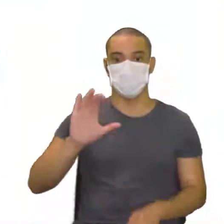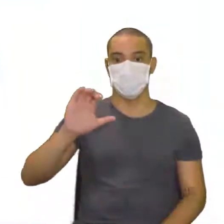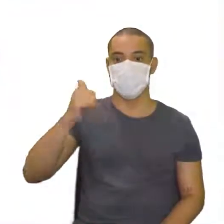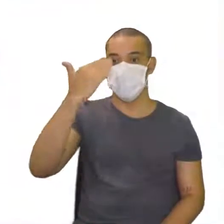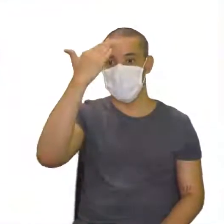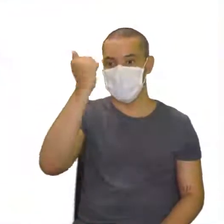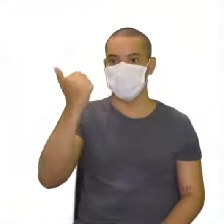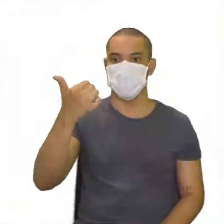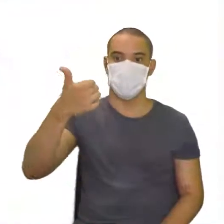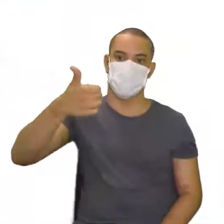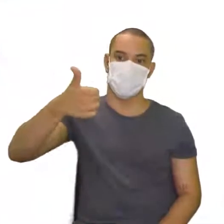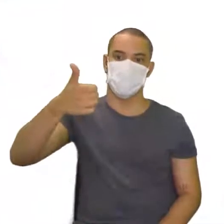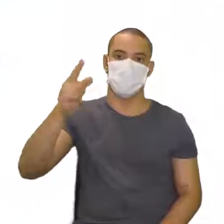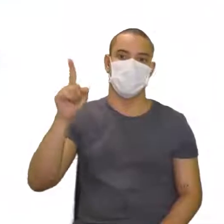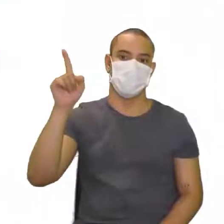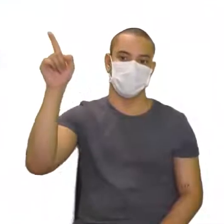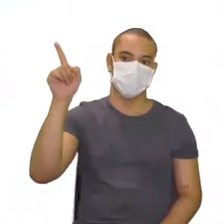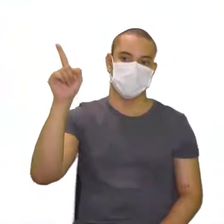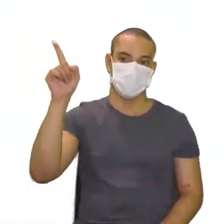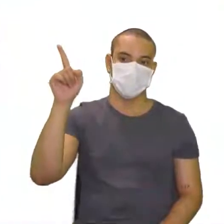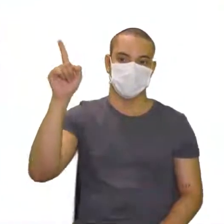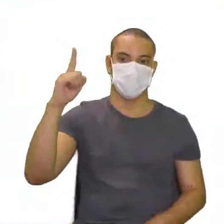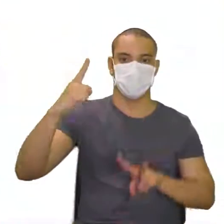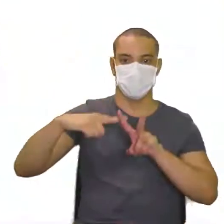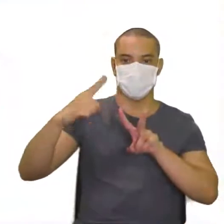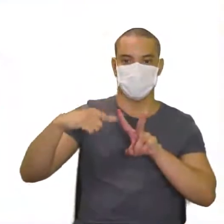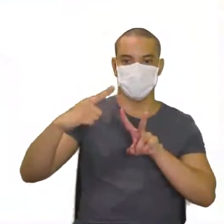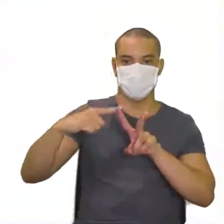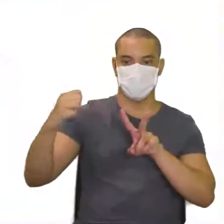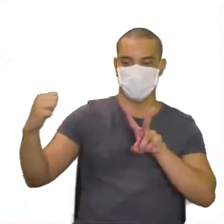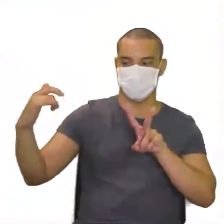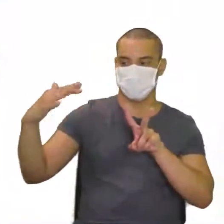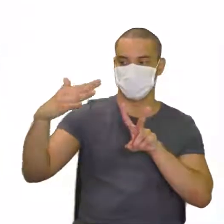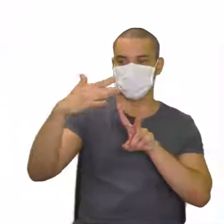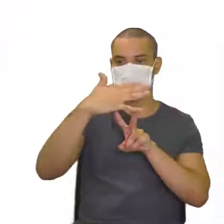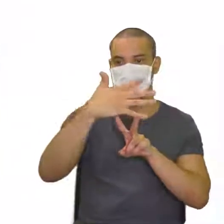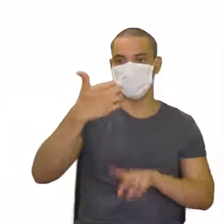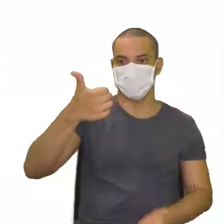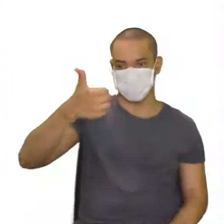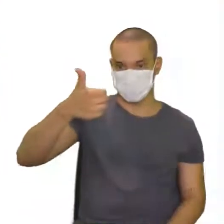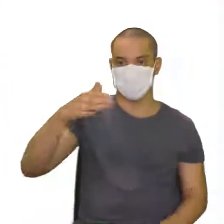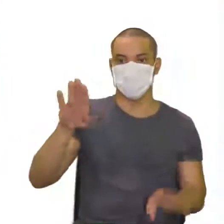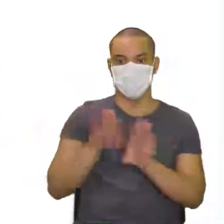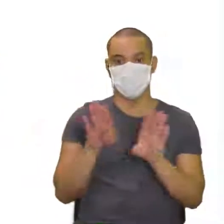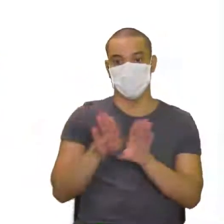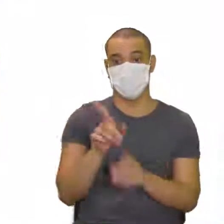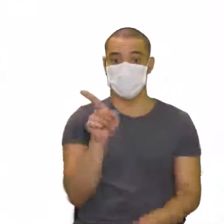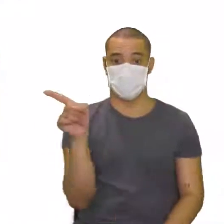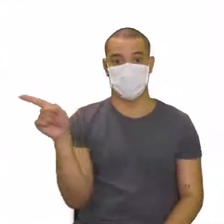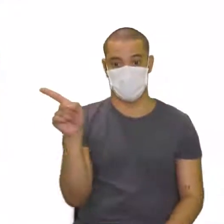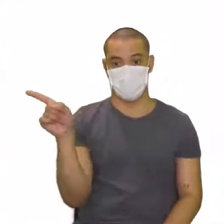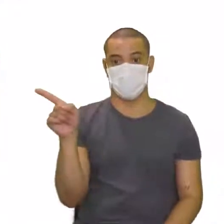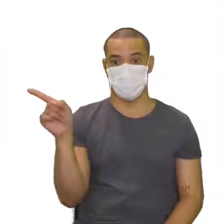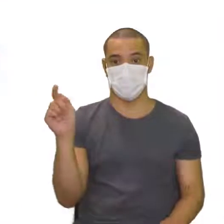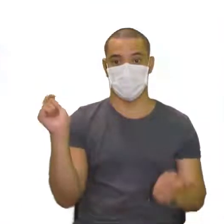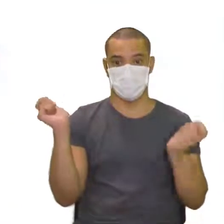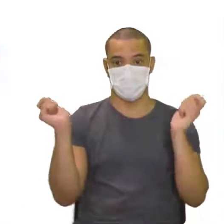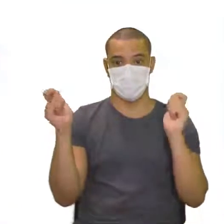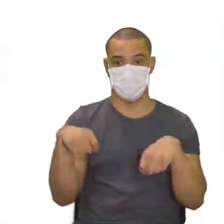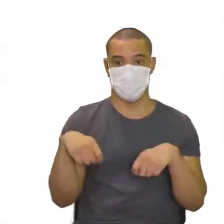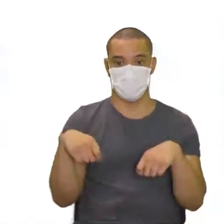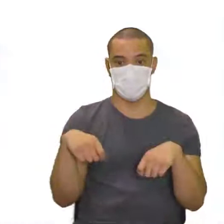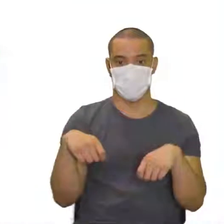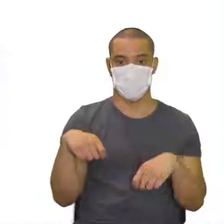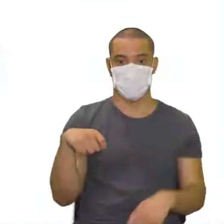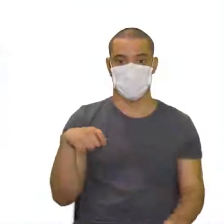onde é que está o nosso vetor indução magnética aqui. E aqui vocês podem ver também, ó, a corrente está aqui, tá vendo? O